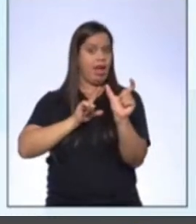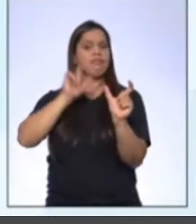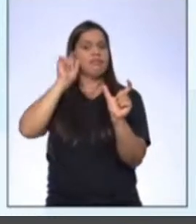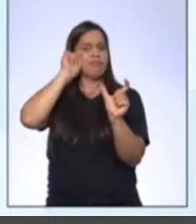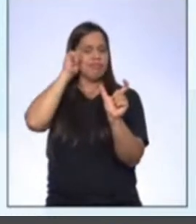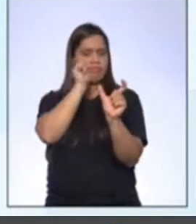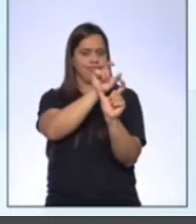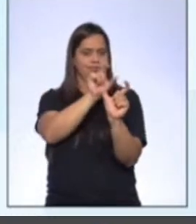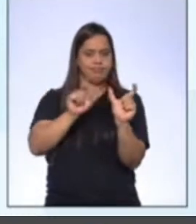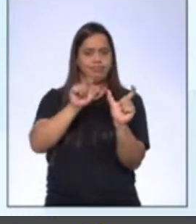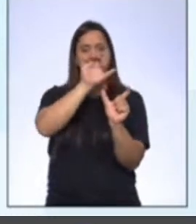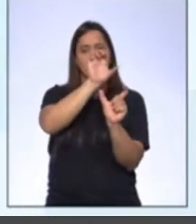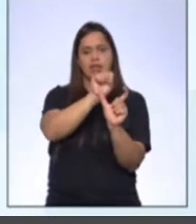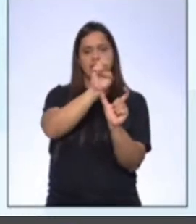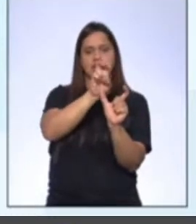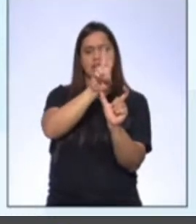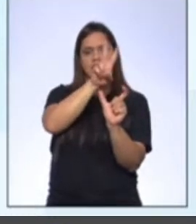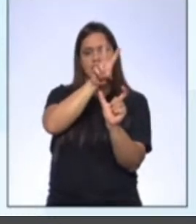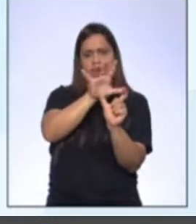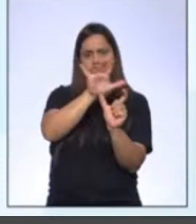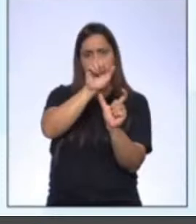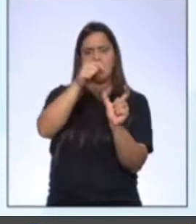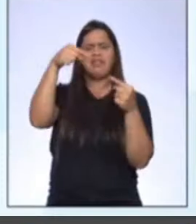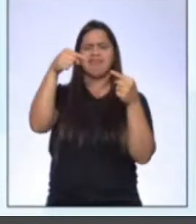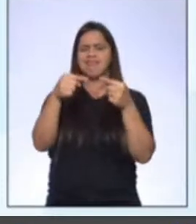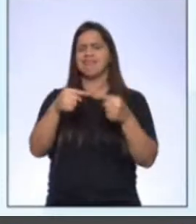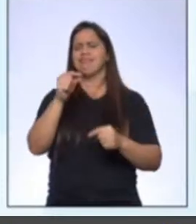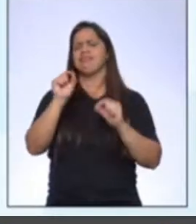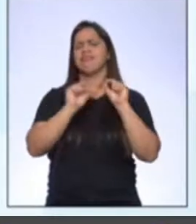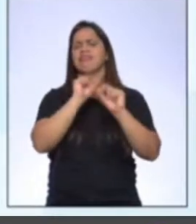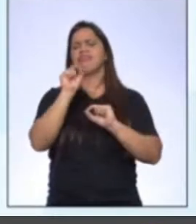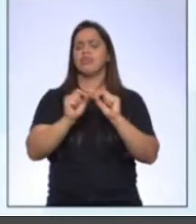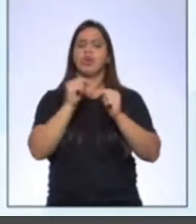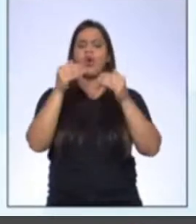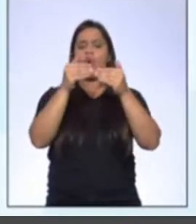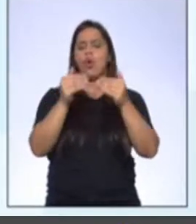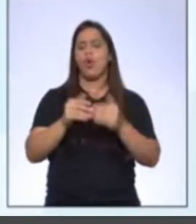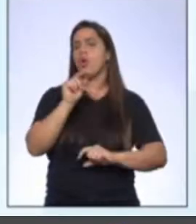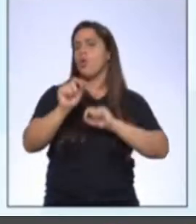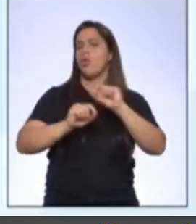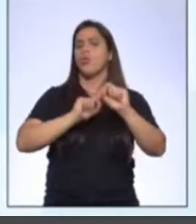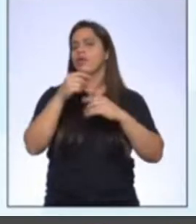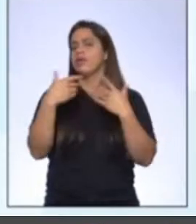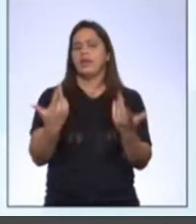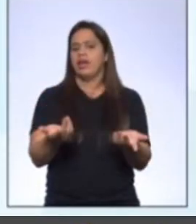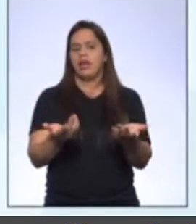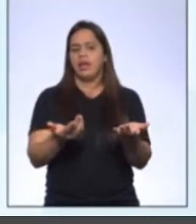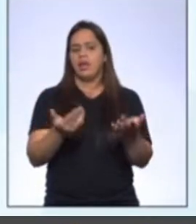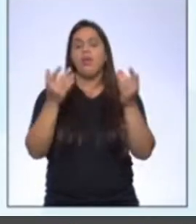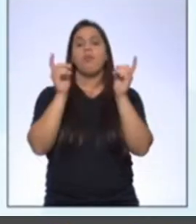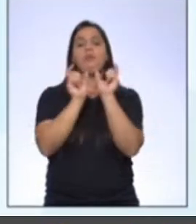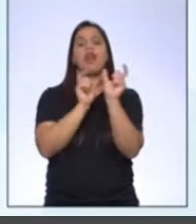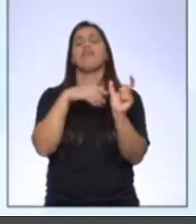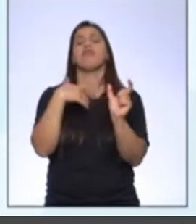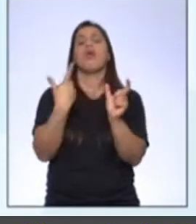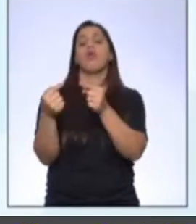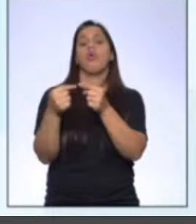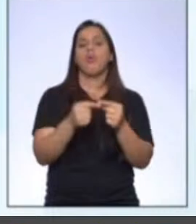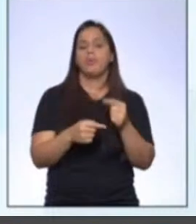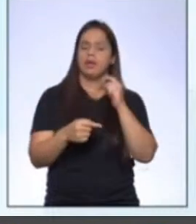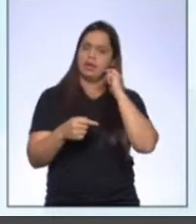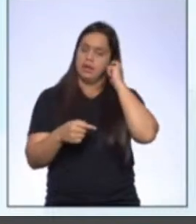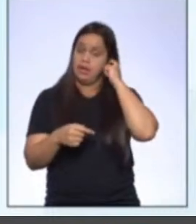grifada, aqui palavra ela retoma, ela concorda nominalmente. Com qual palavra? E aí